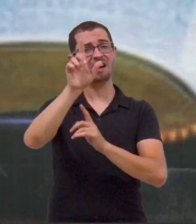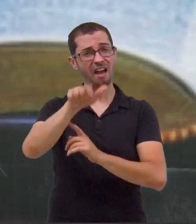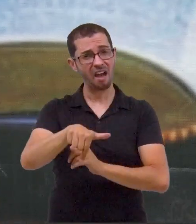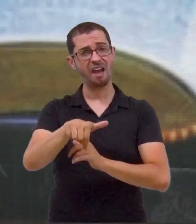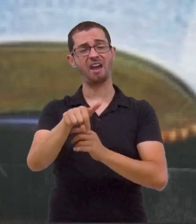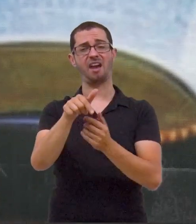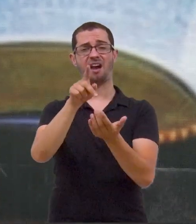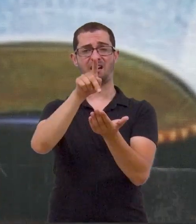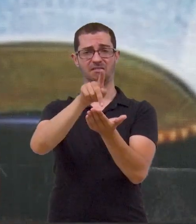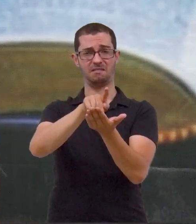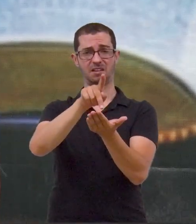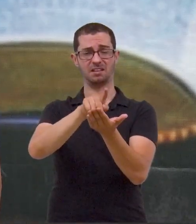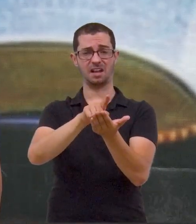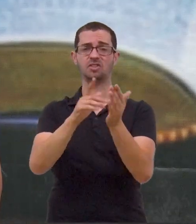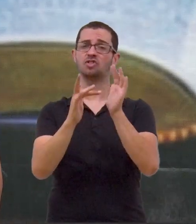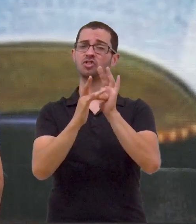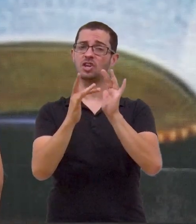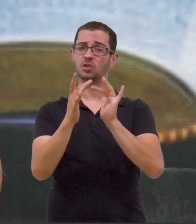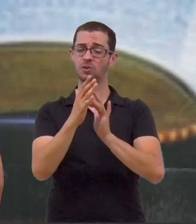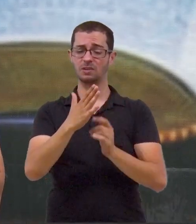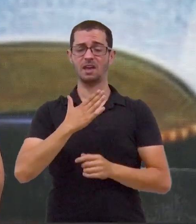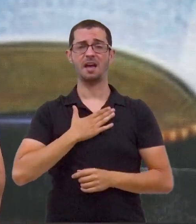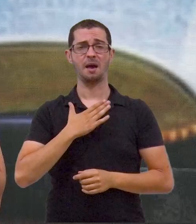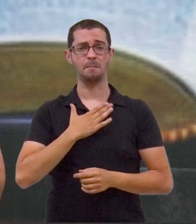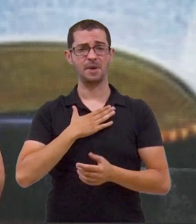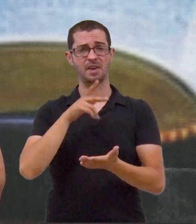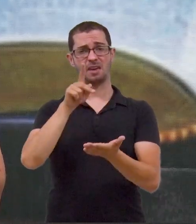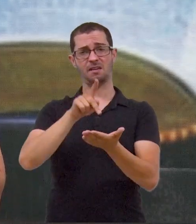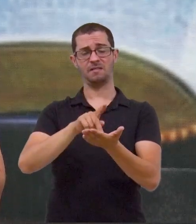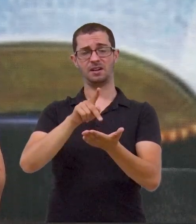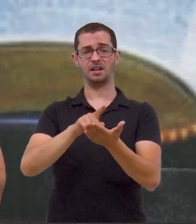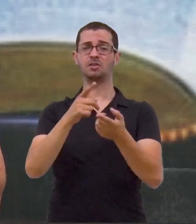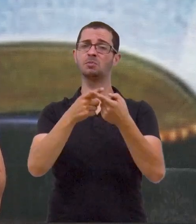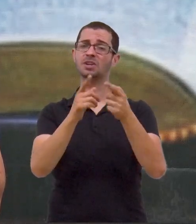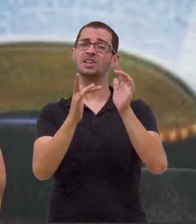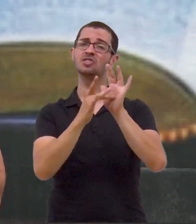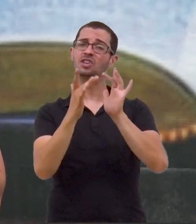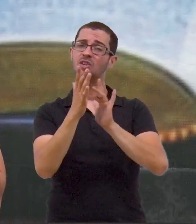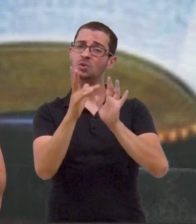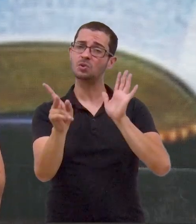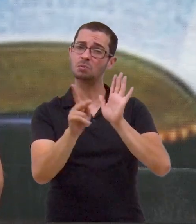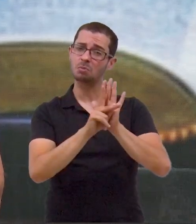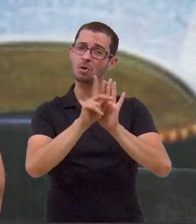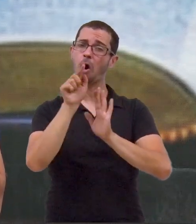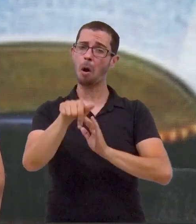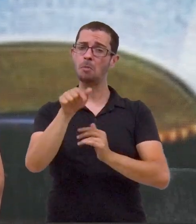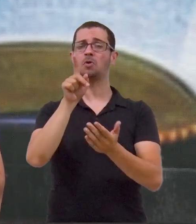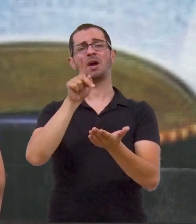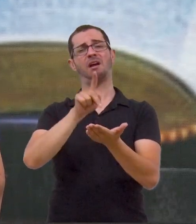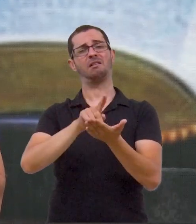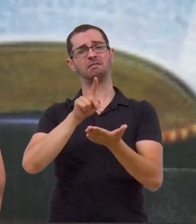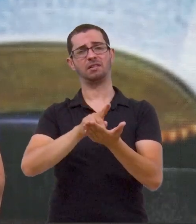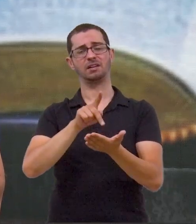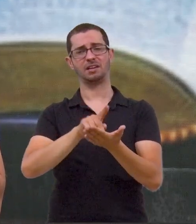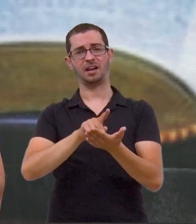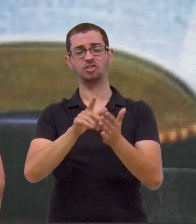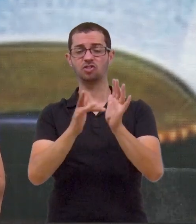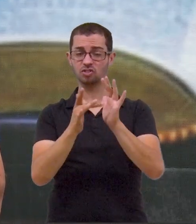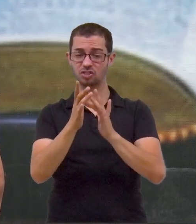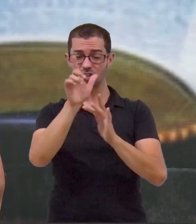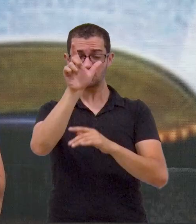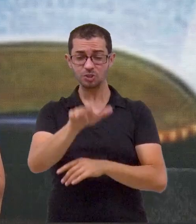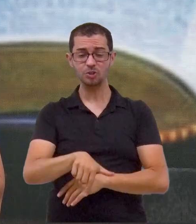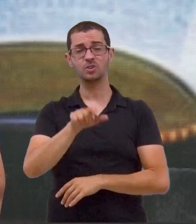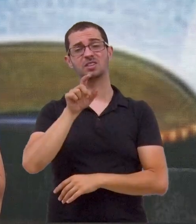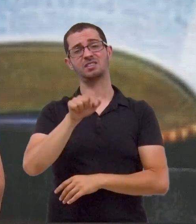a minha verdade, porque Ele é a verdade. E a vida, e ninguém. Olha o que a palavra